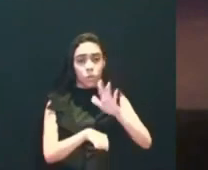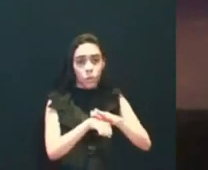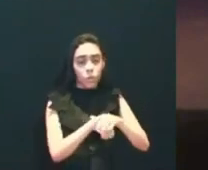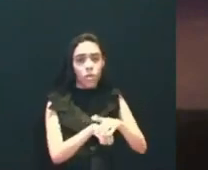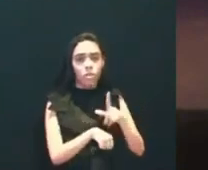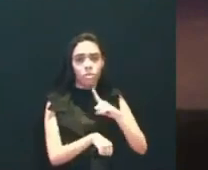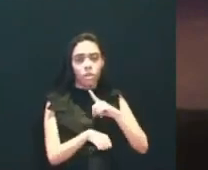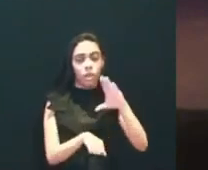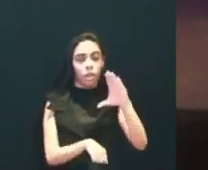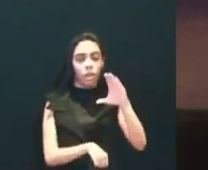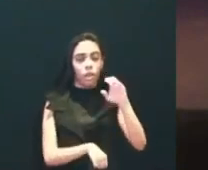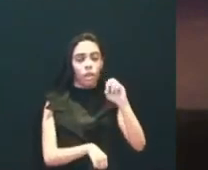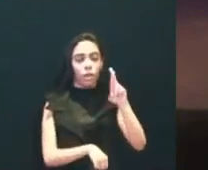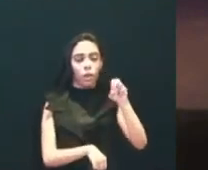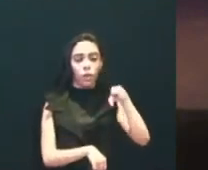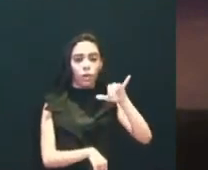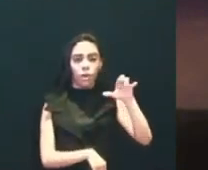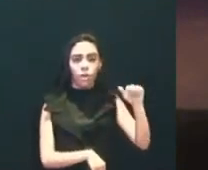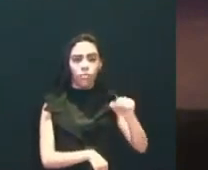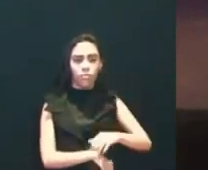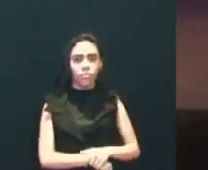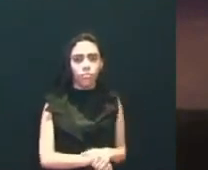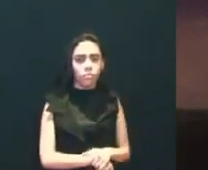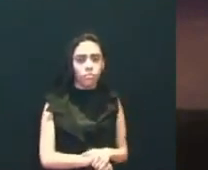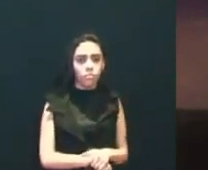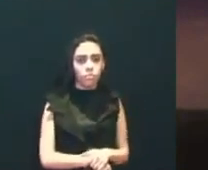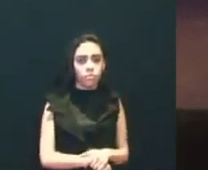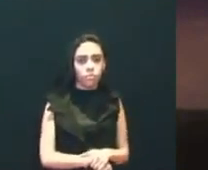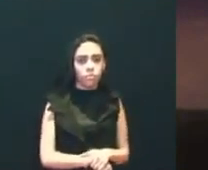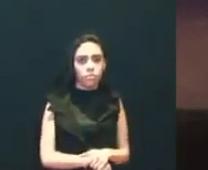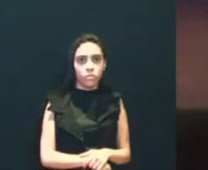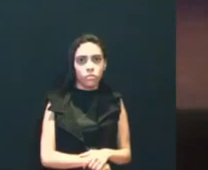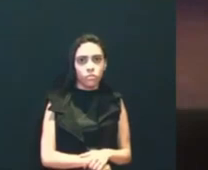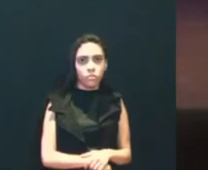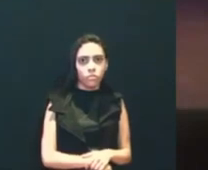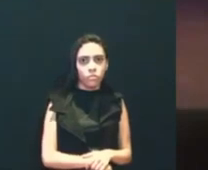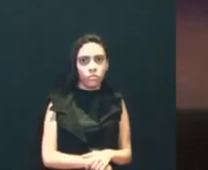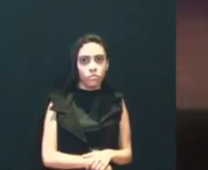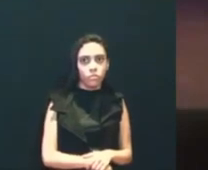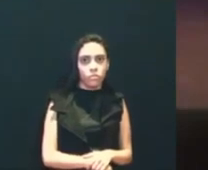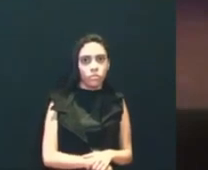Ok? O áudio está ok? Tá. Pode ir, dona Velúzia.